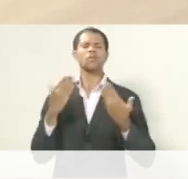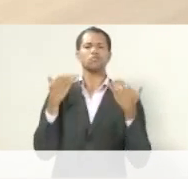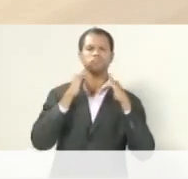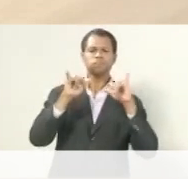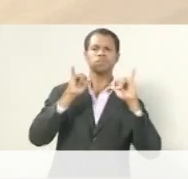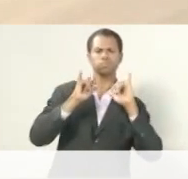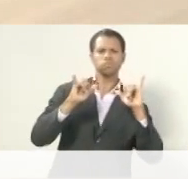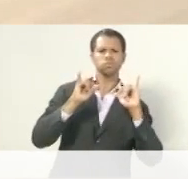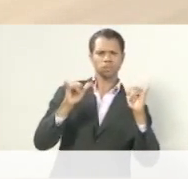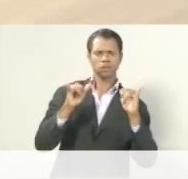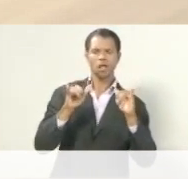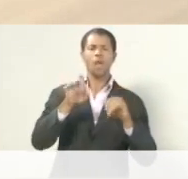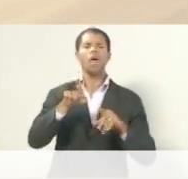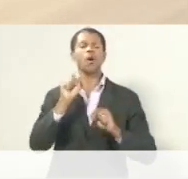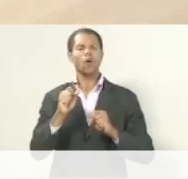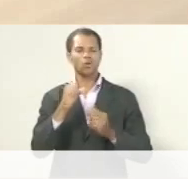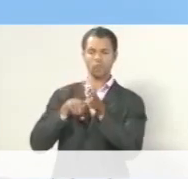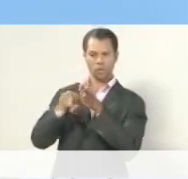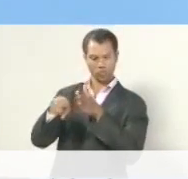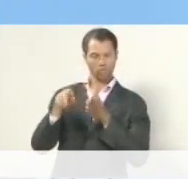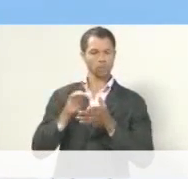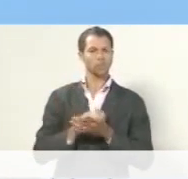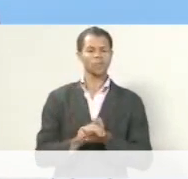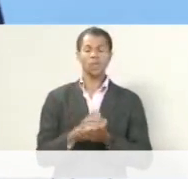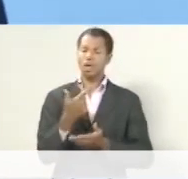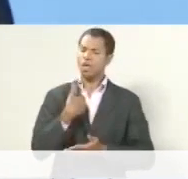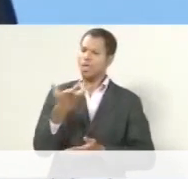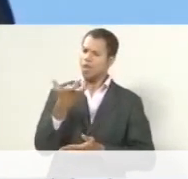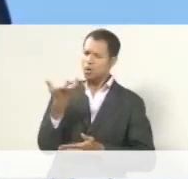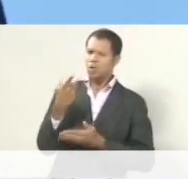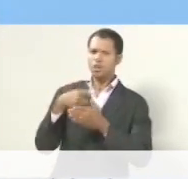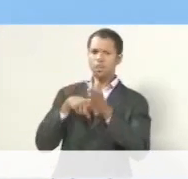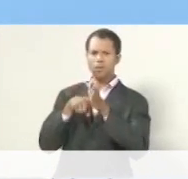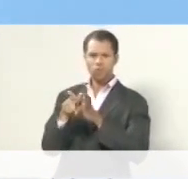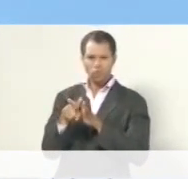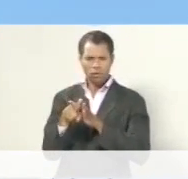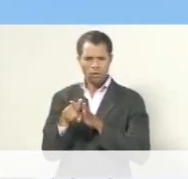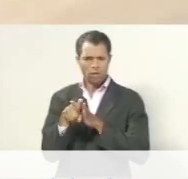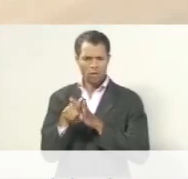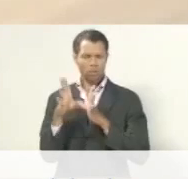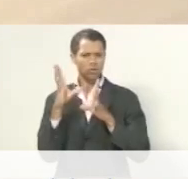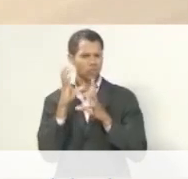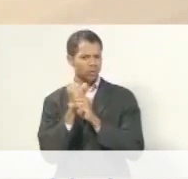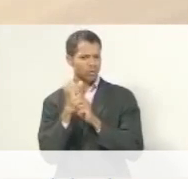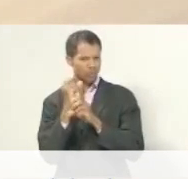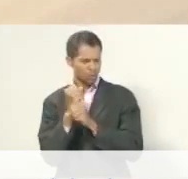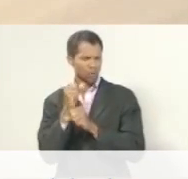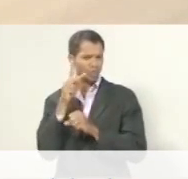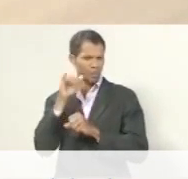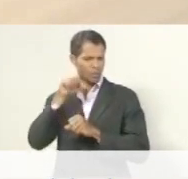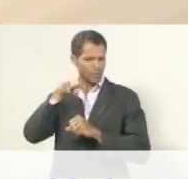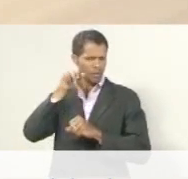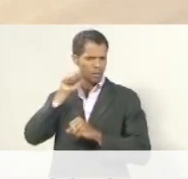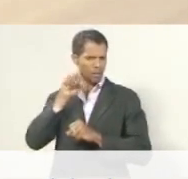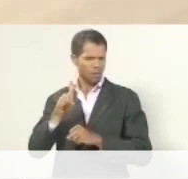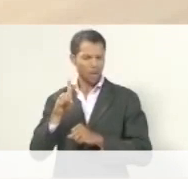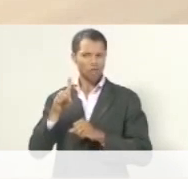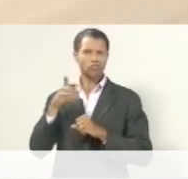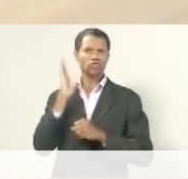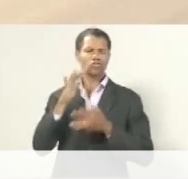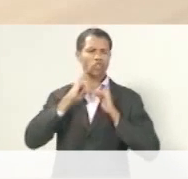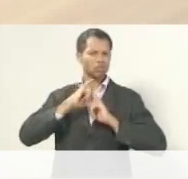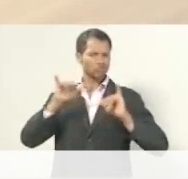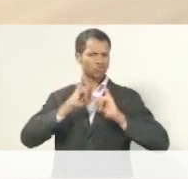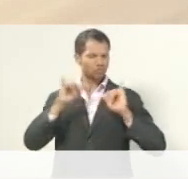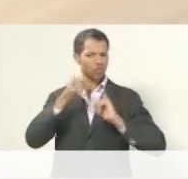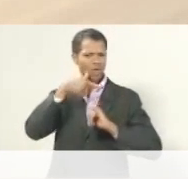a diminuição da pobreza no Espírito Santo. Qual a leitura que o candidato faz em relação à redução da desigualdade no Espírito